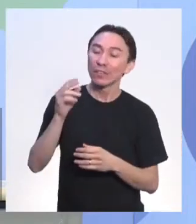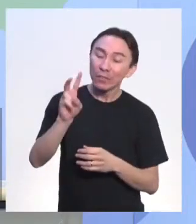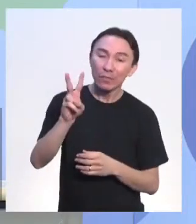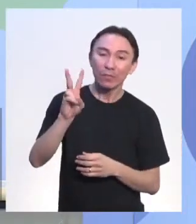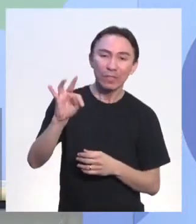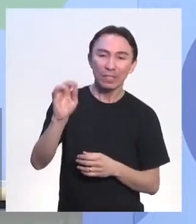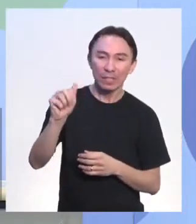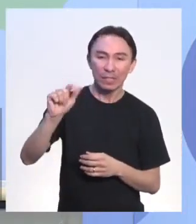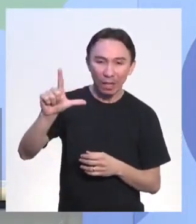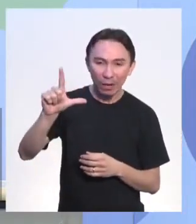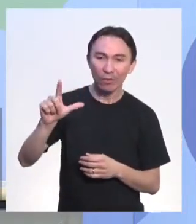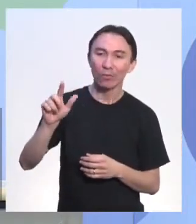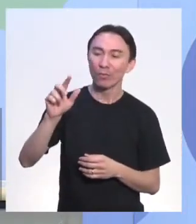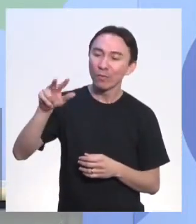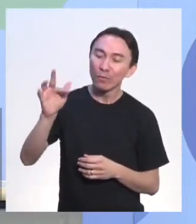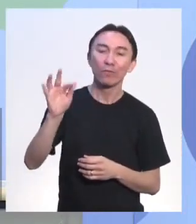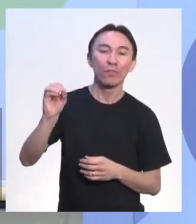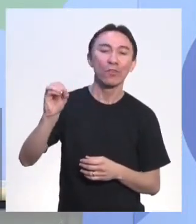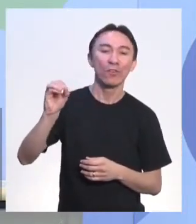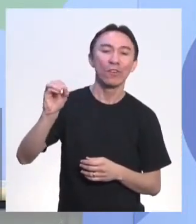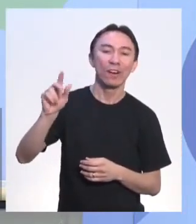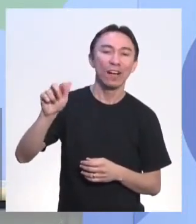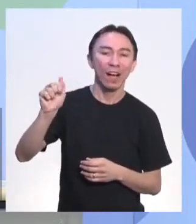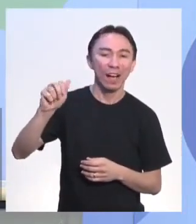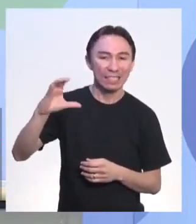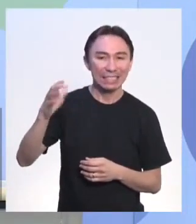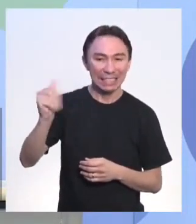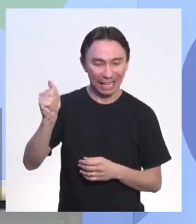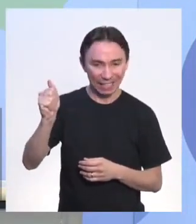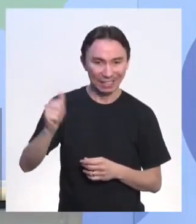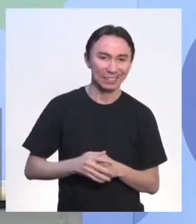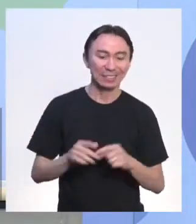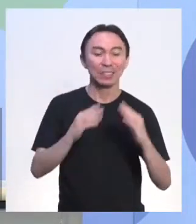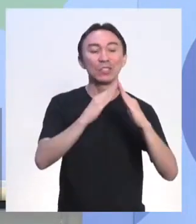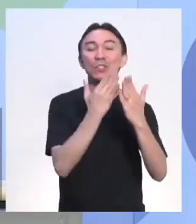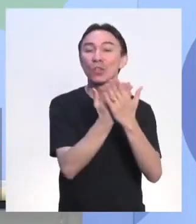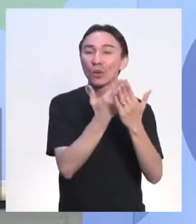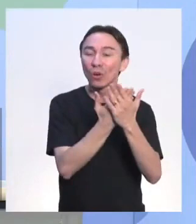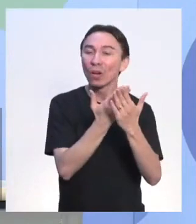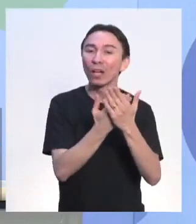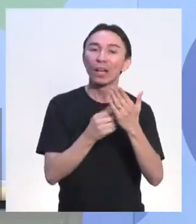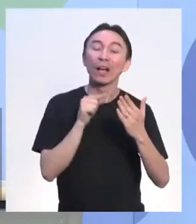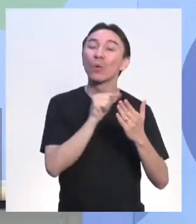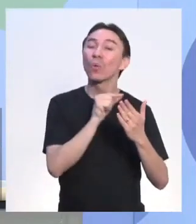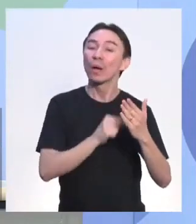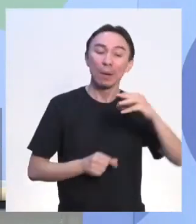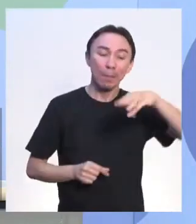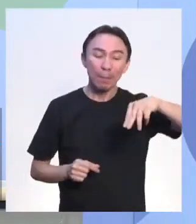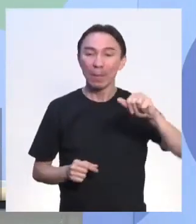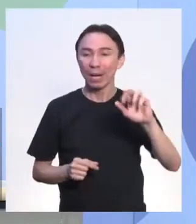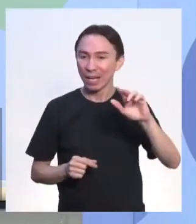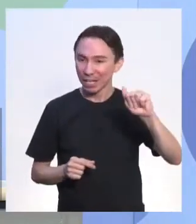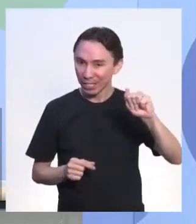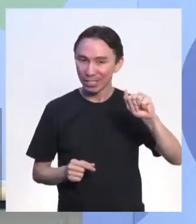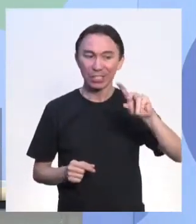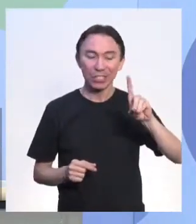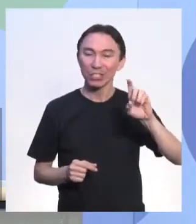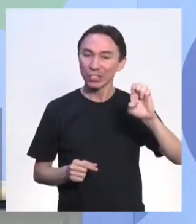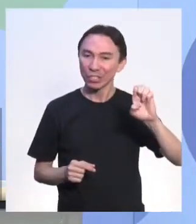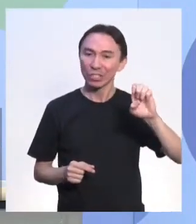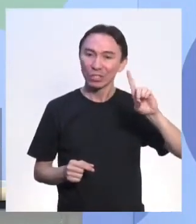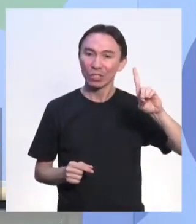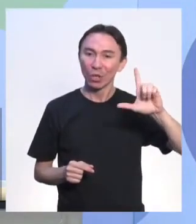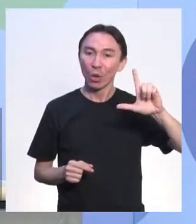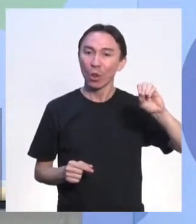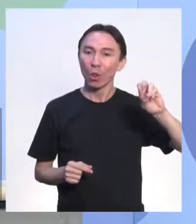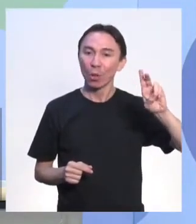Vital Fogaça de Almeida, Escola Onélia Fagione Moreira, Escola Maria de Lourdes. E eu quero agradecer